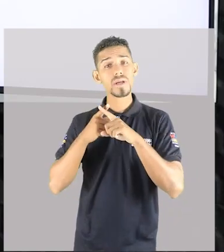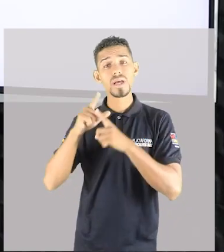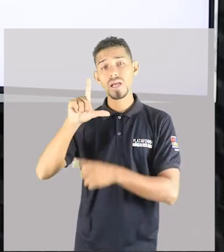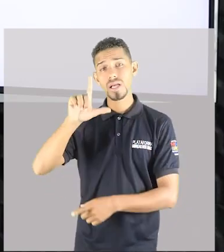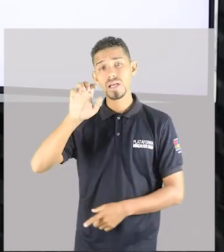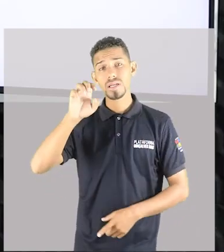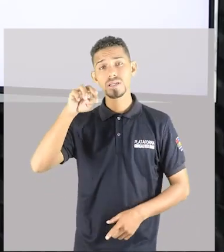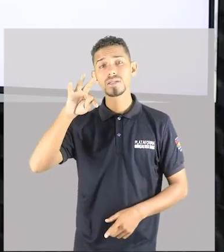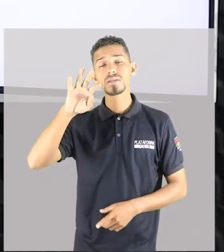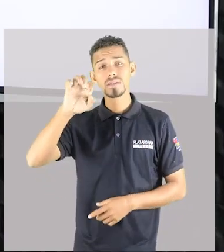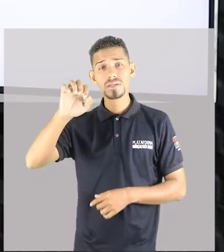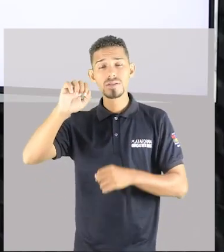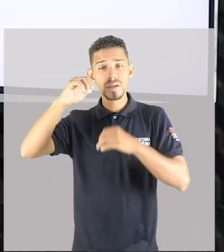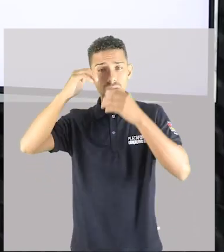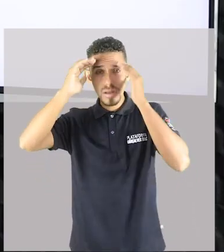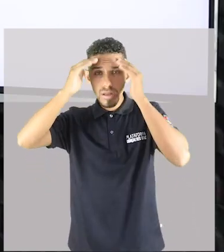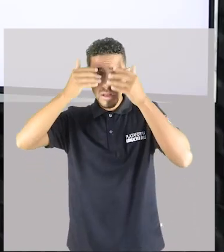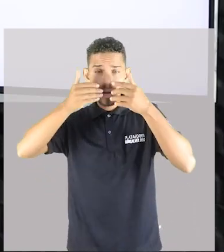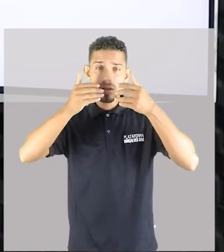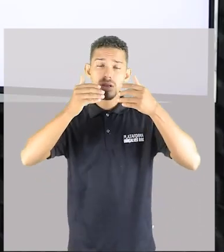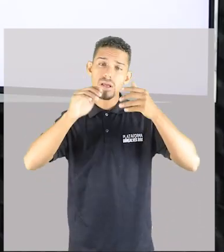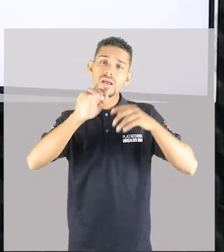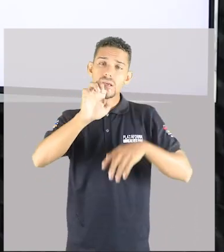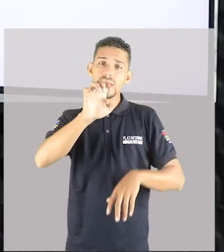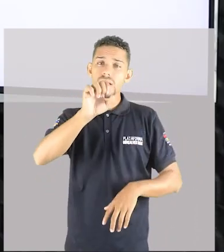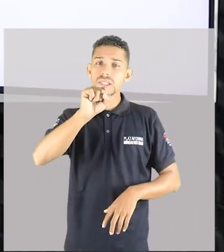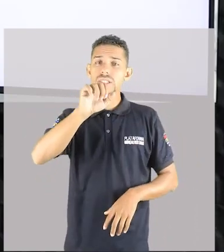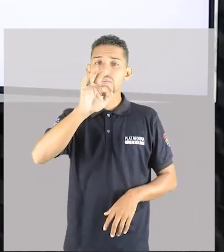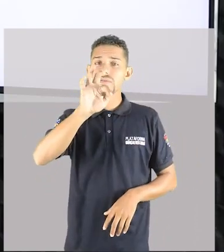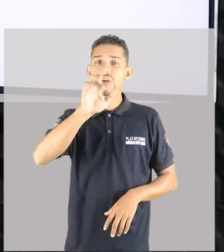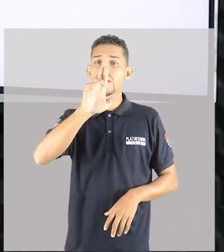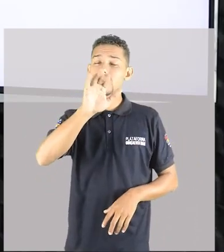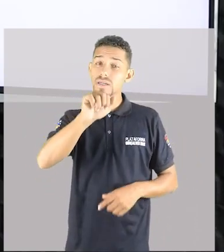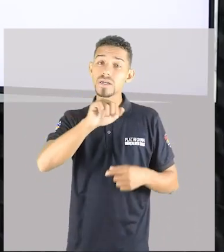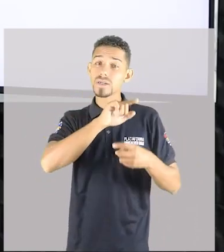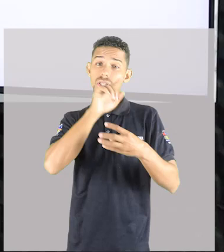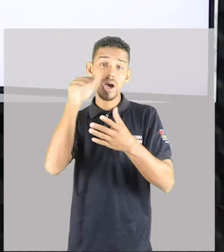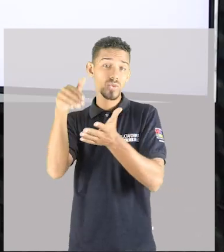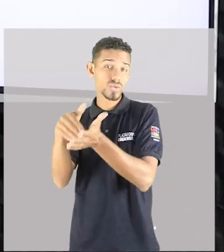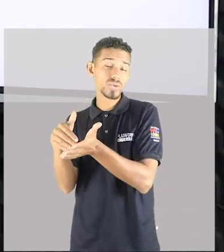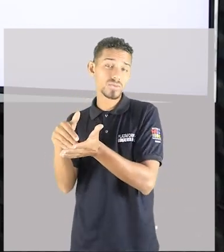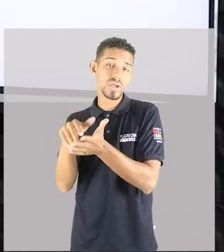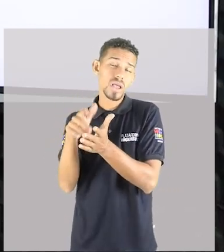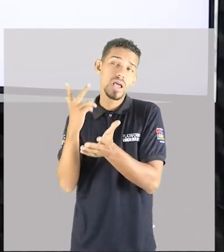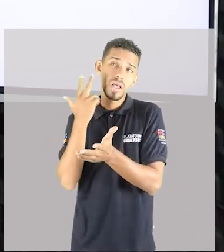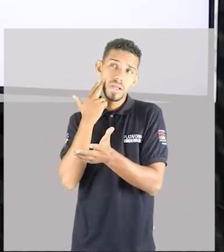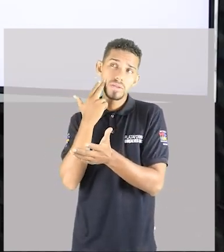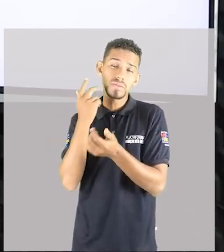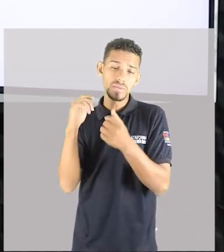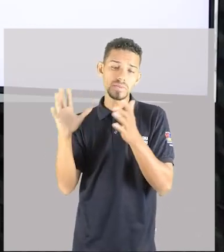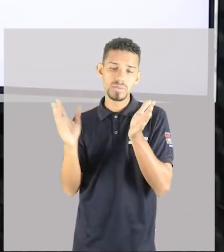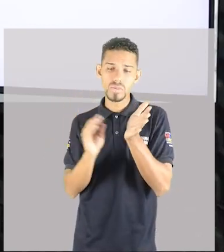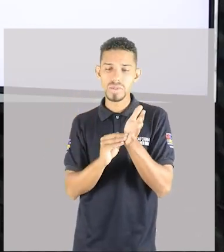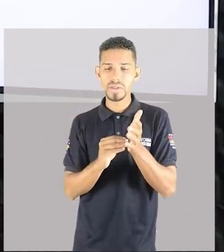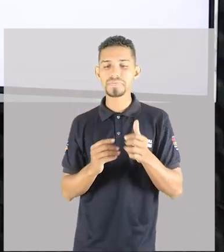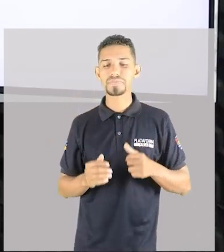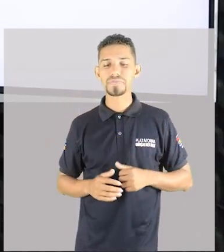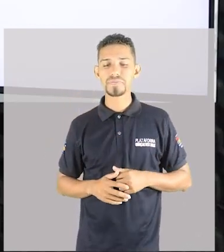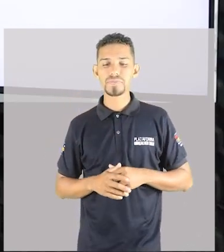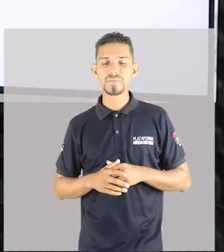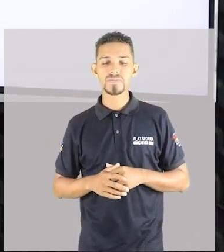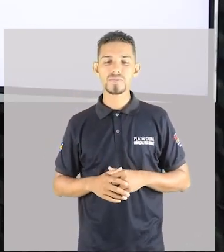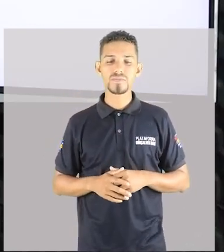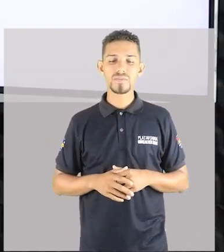que corrigem esses defeitos são as lentes esféricas, com exceção do último defeito que era muito comum e eu tive que botar. Então, ó,